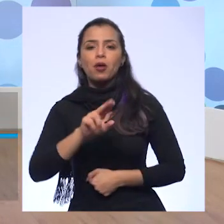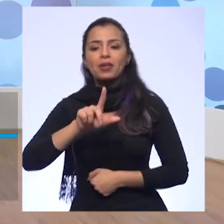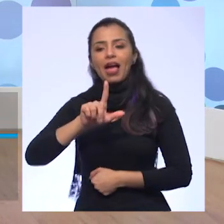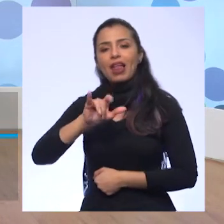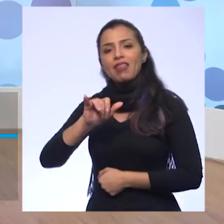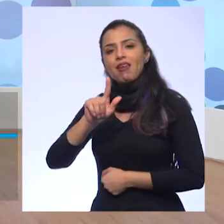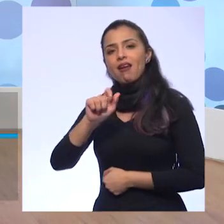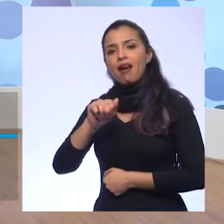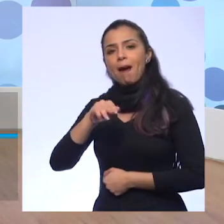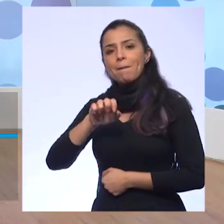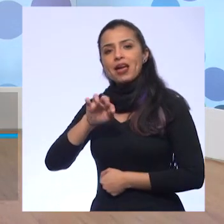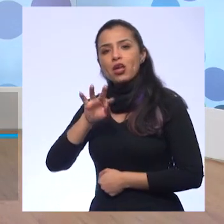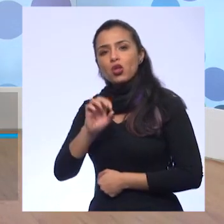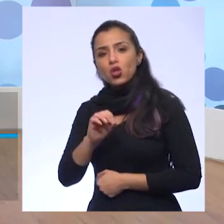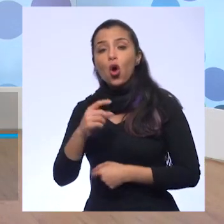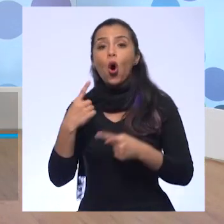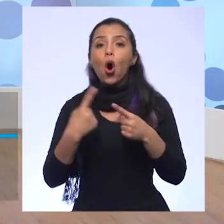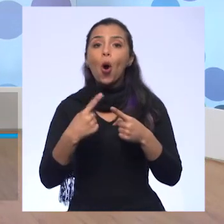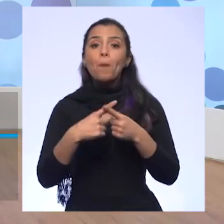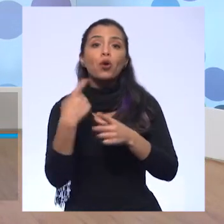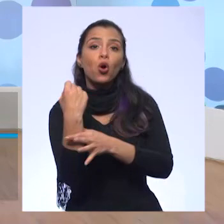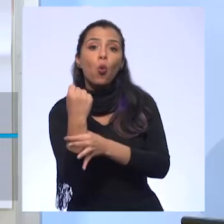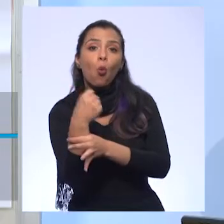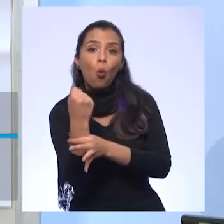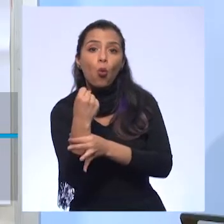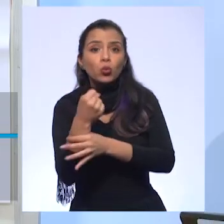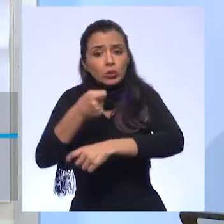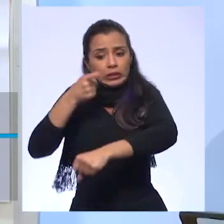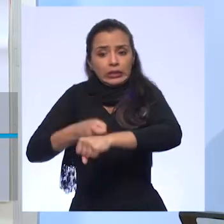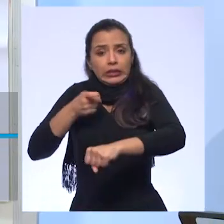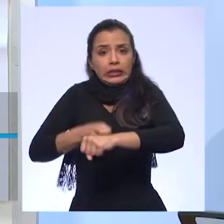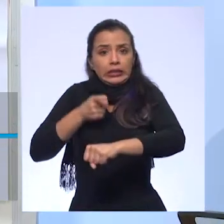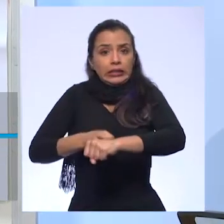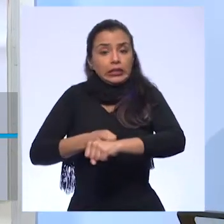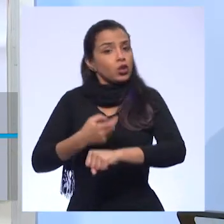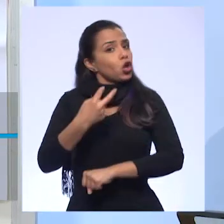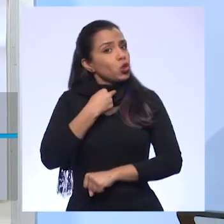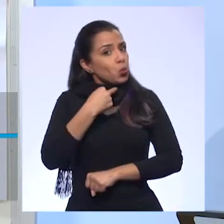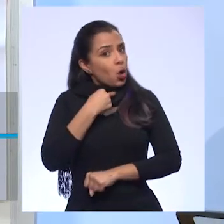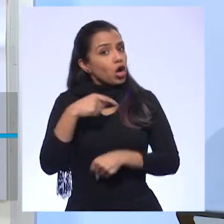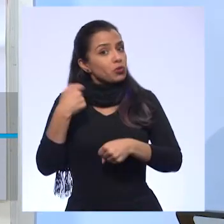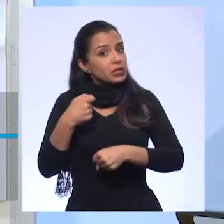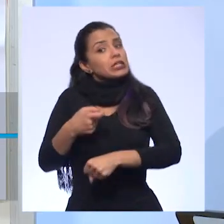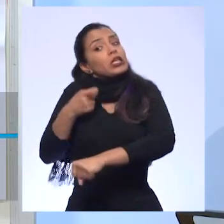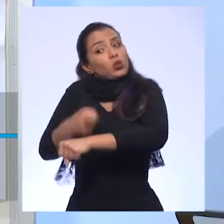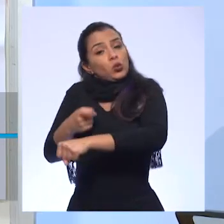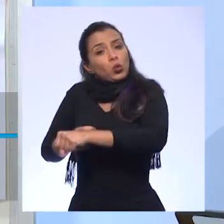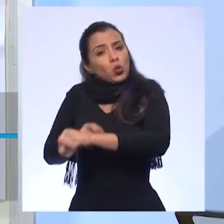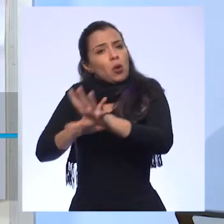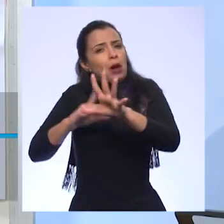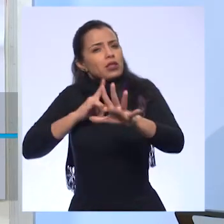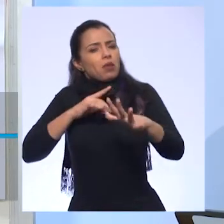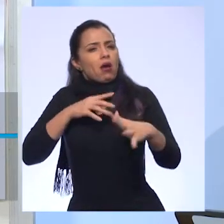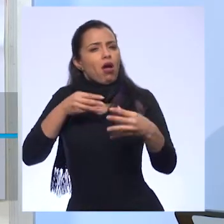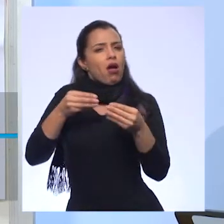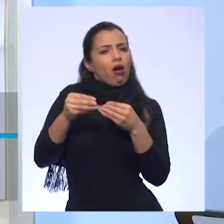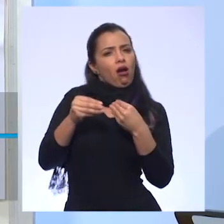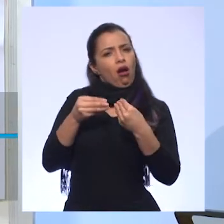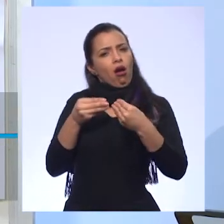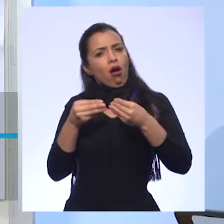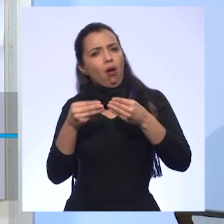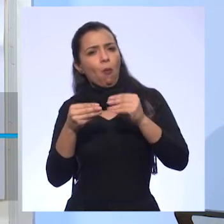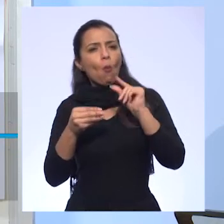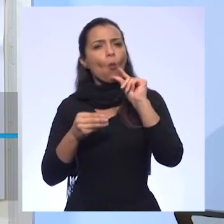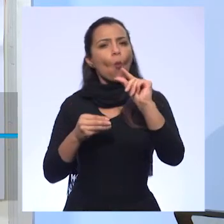próprio osso, ele não pode ser extremamente rígido, né? Ele tem que ter, além desse movimento que o